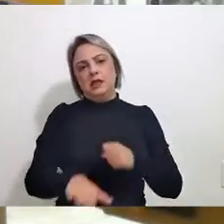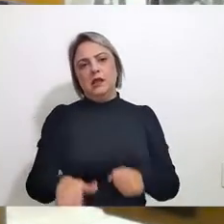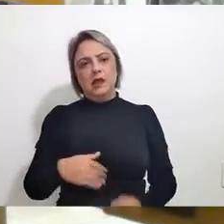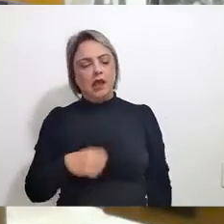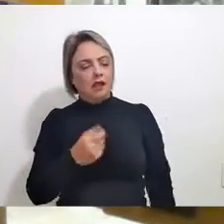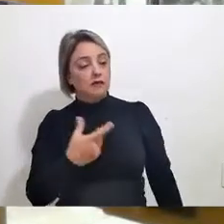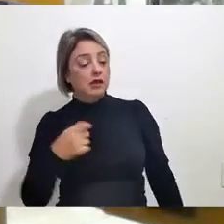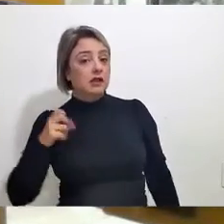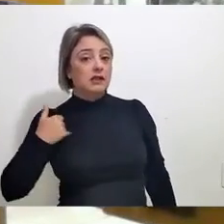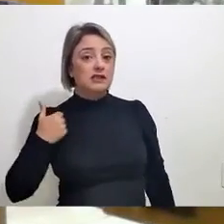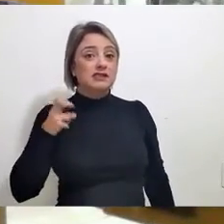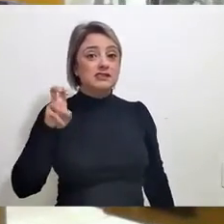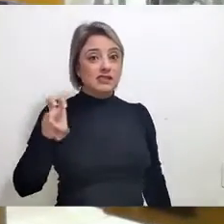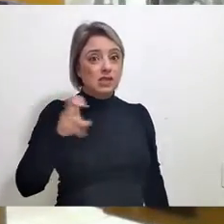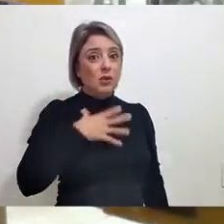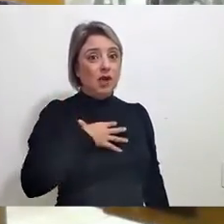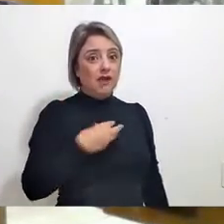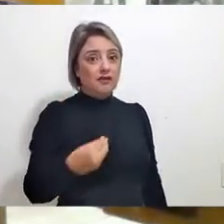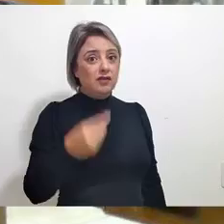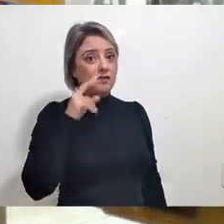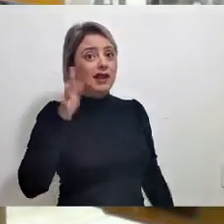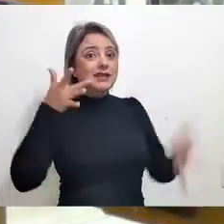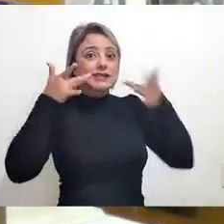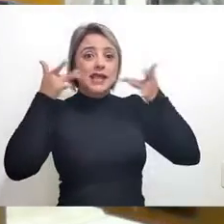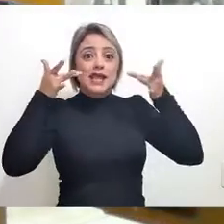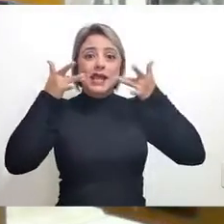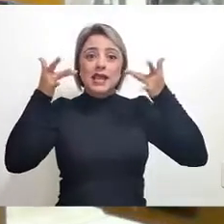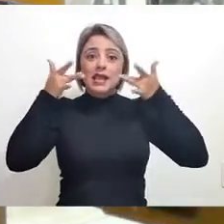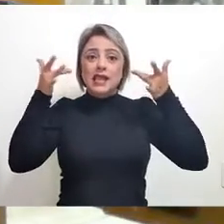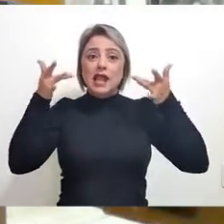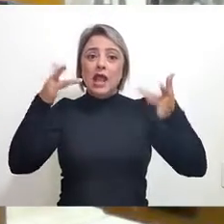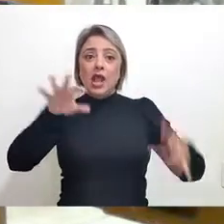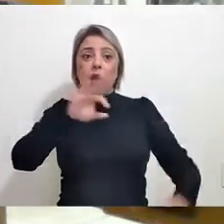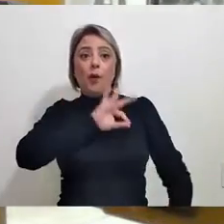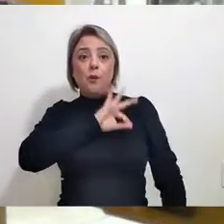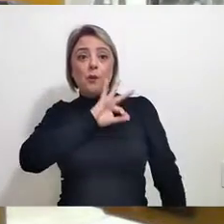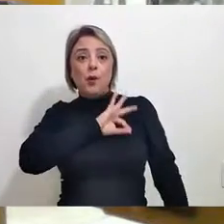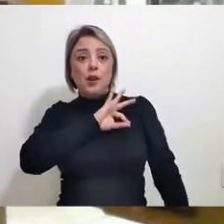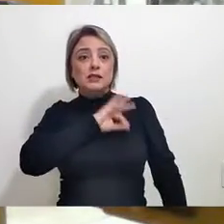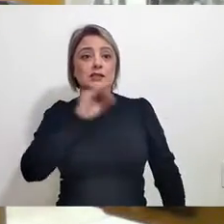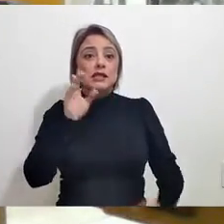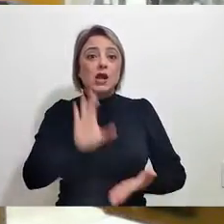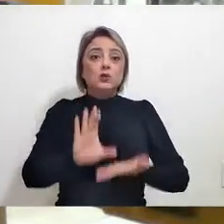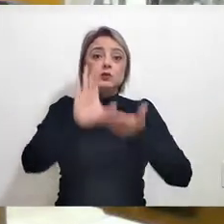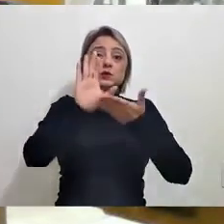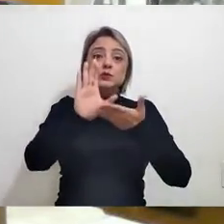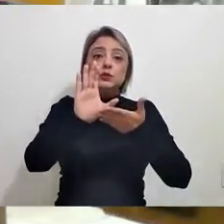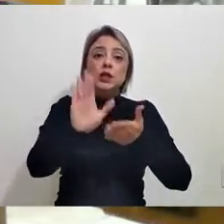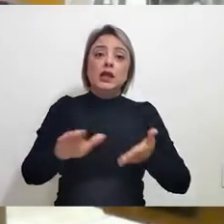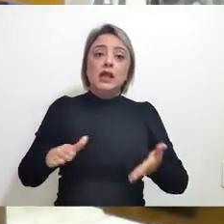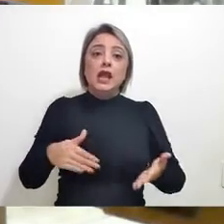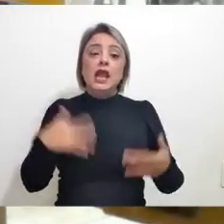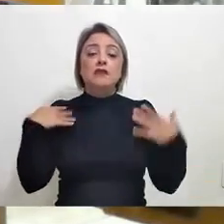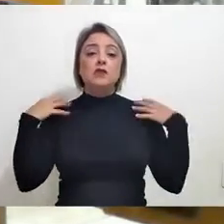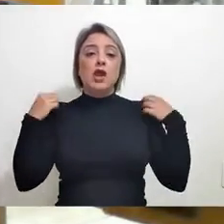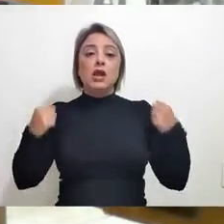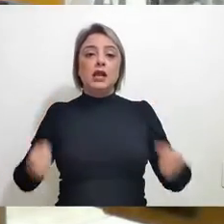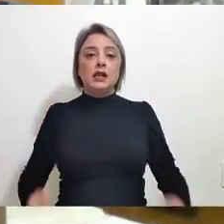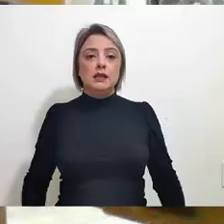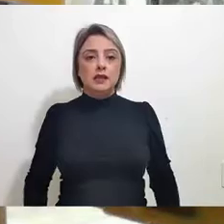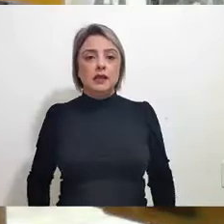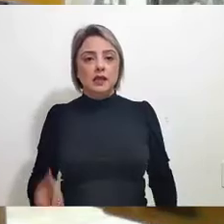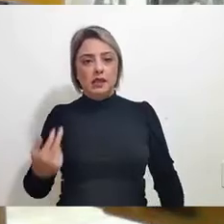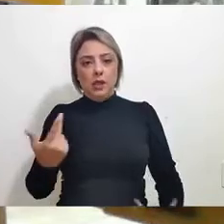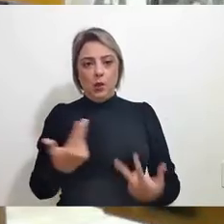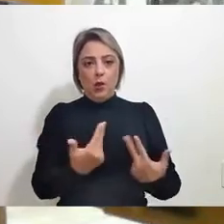vamos dizer assim, né? Porque professor educar vem de casa. O professor, ele leva ao caminho da cidadania, e é esse que eu quero junto. É sem